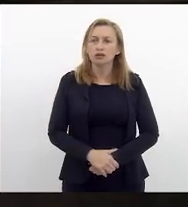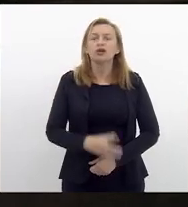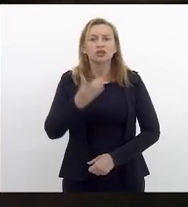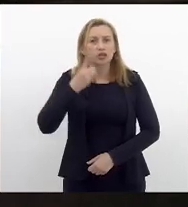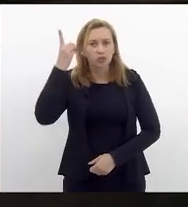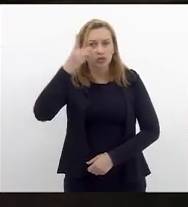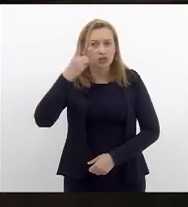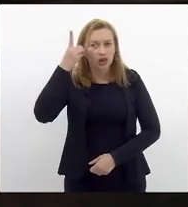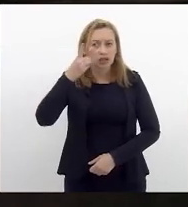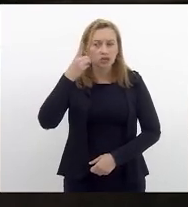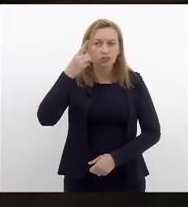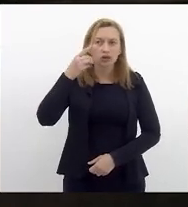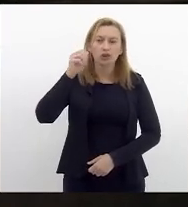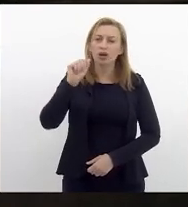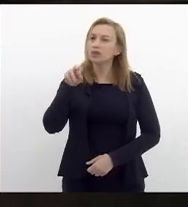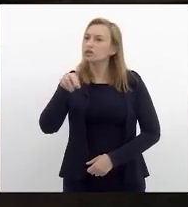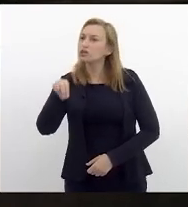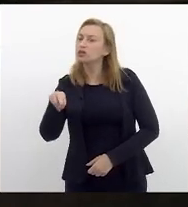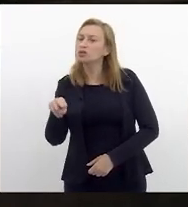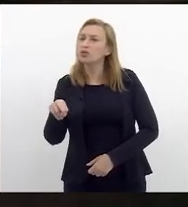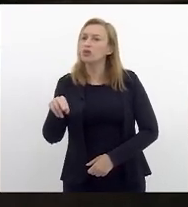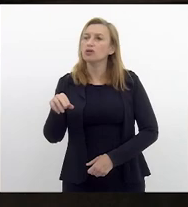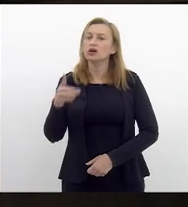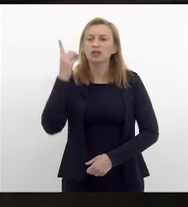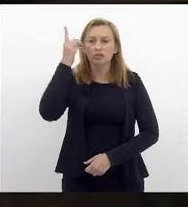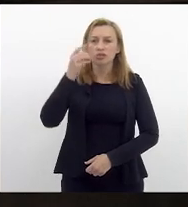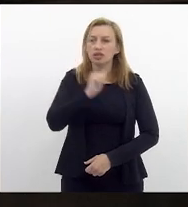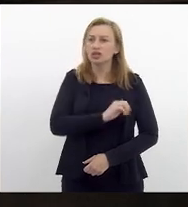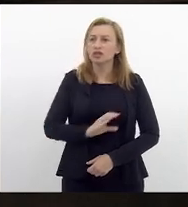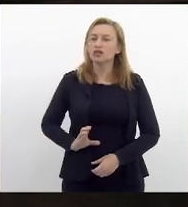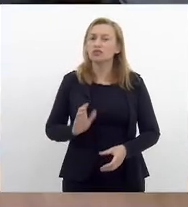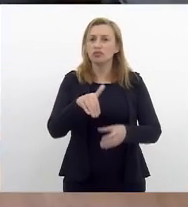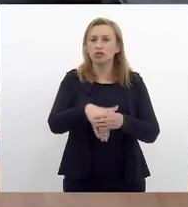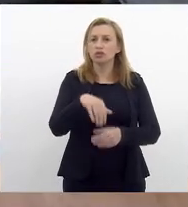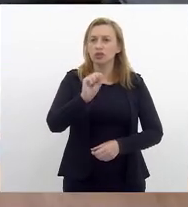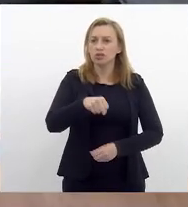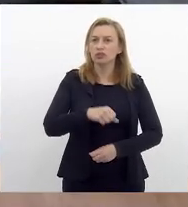Deputado Anderson Moraes. Deputado André Siciliano. Voto sim.